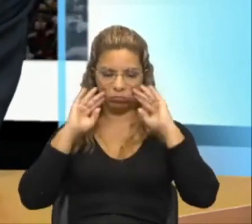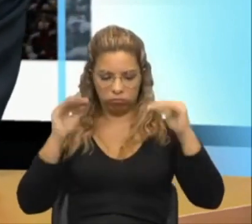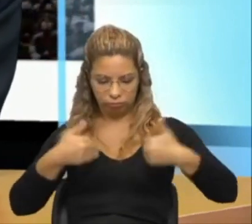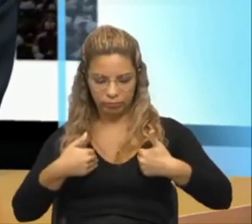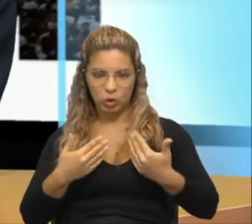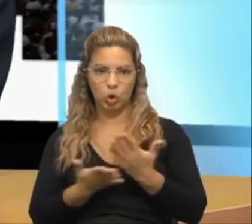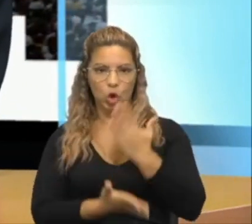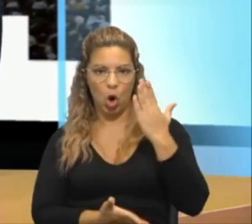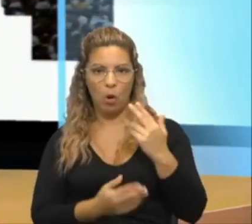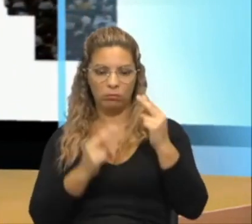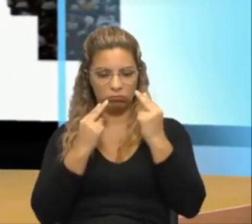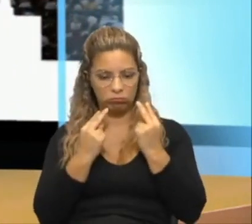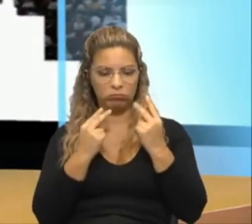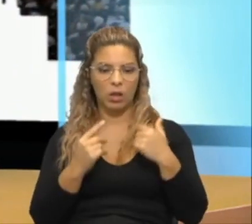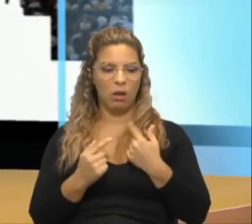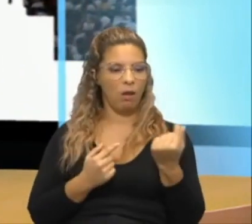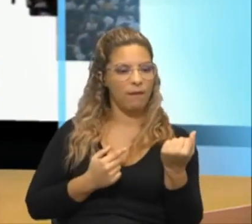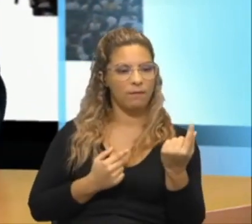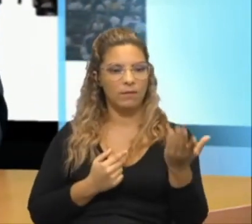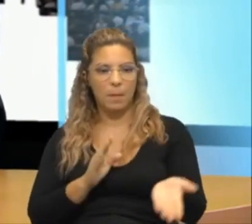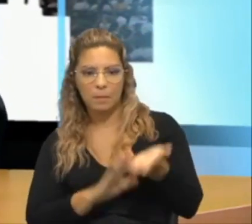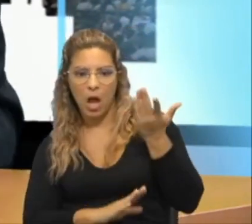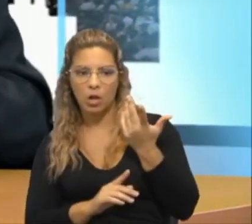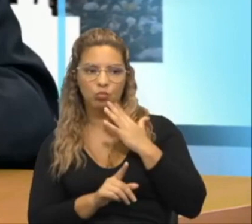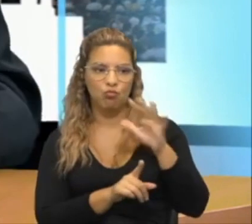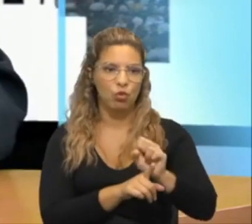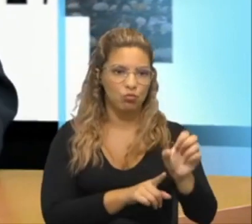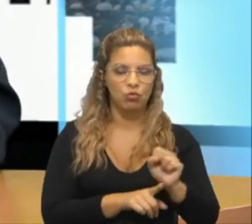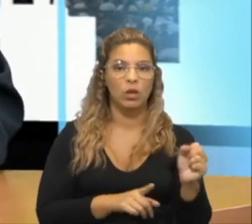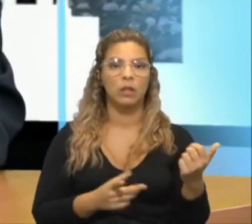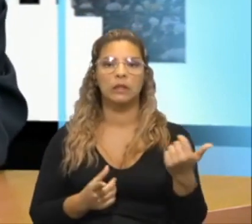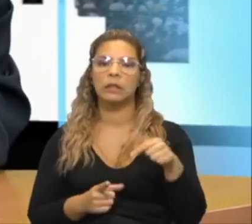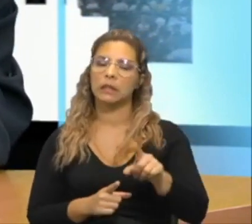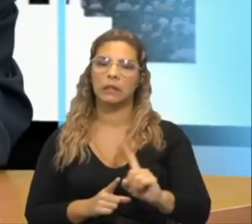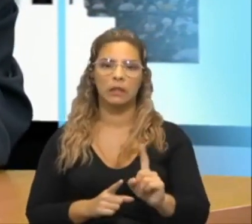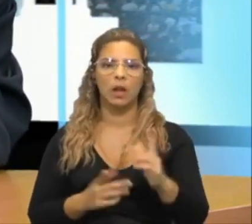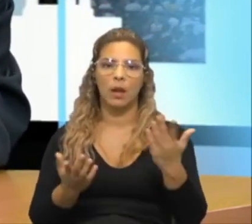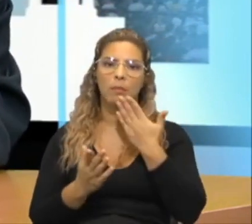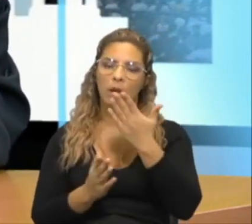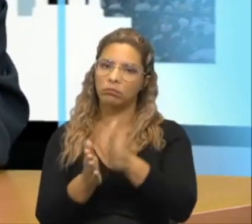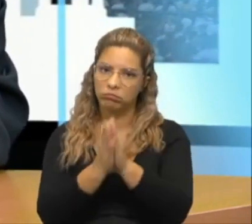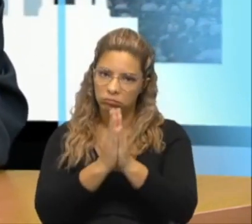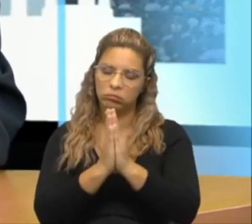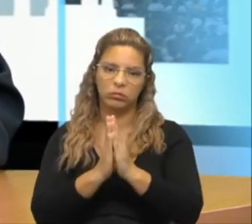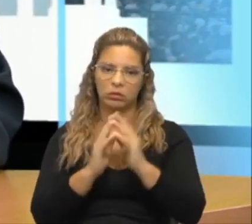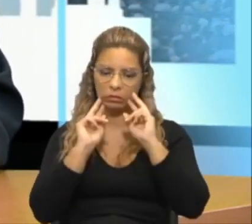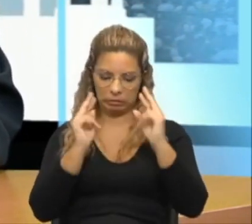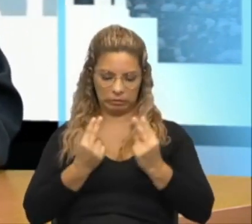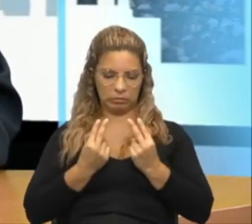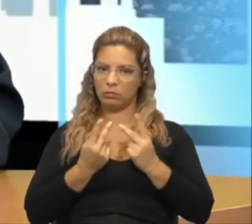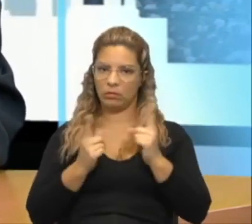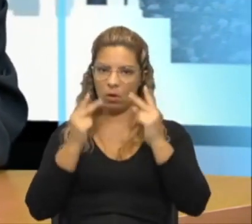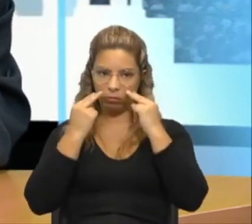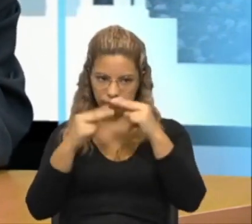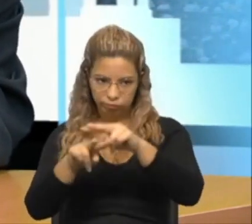egoísmo, a procura do lucro, as coisas próprias e específicas de cada um, e o Papa convida a sair, a rasgar